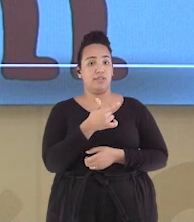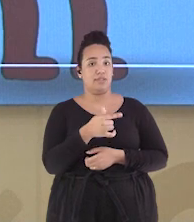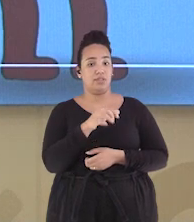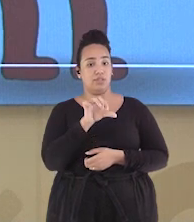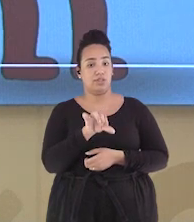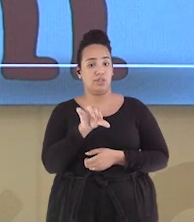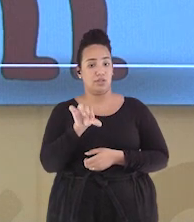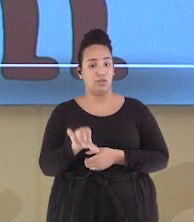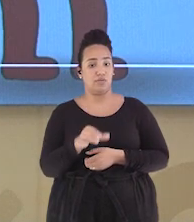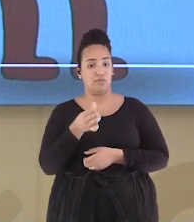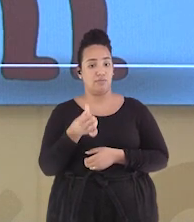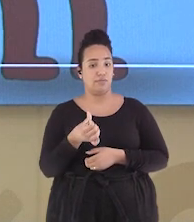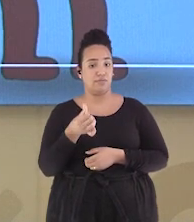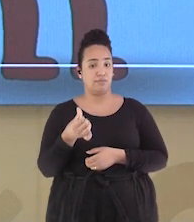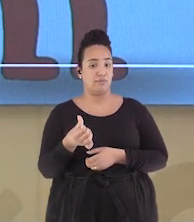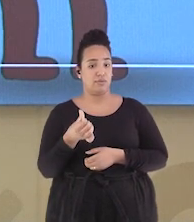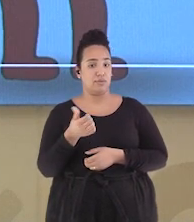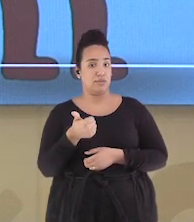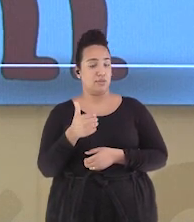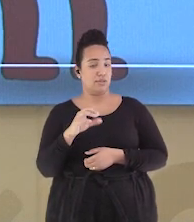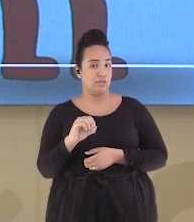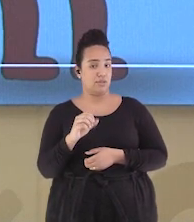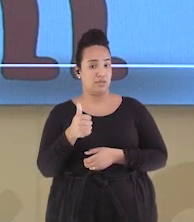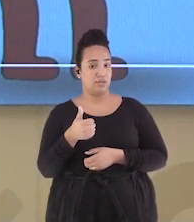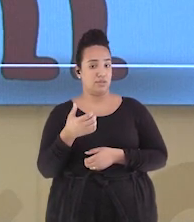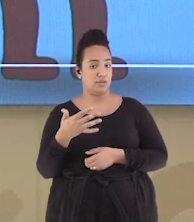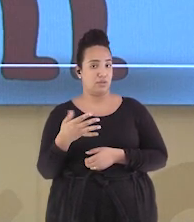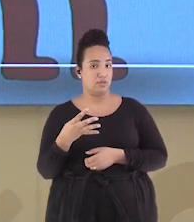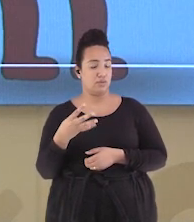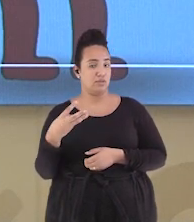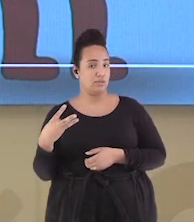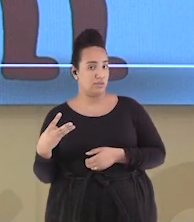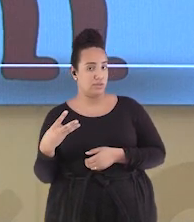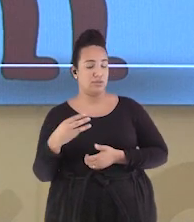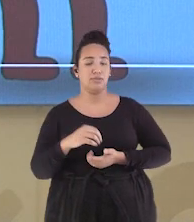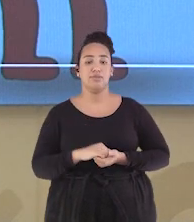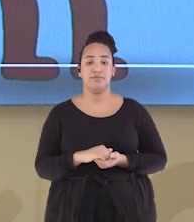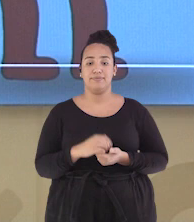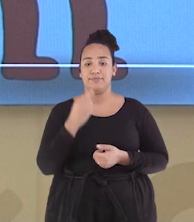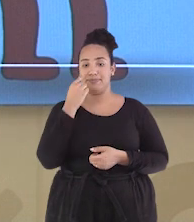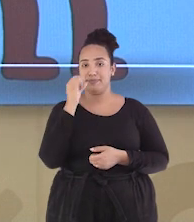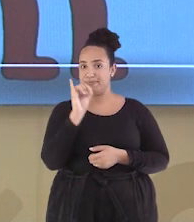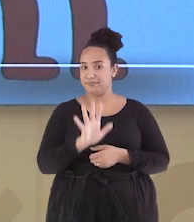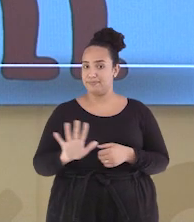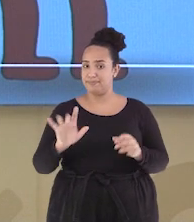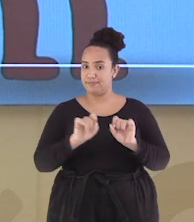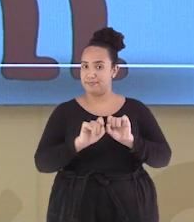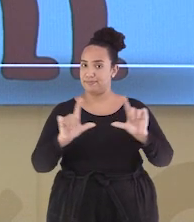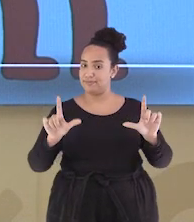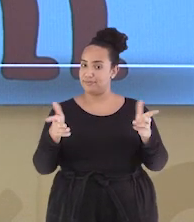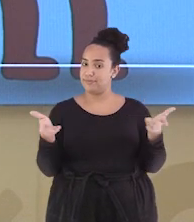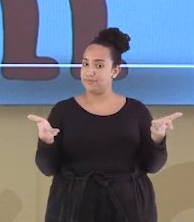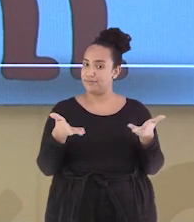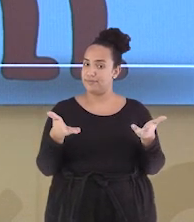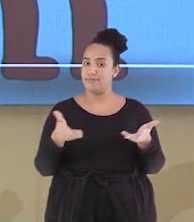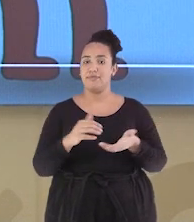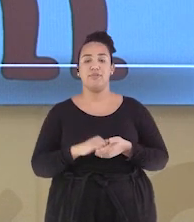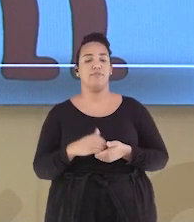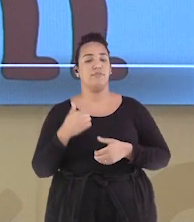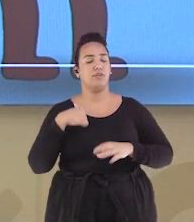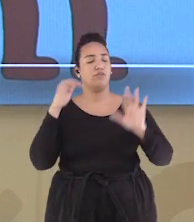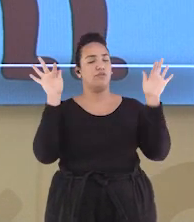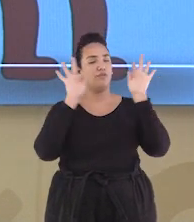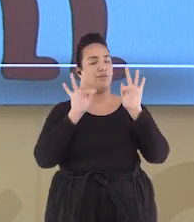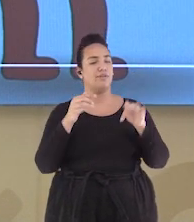27 9966 10 14 3, que está aparecendo aí na sua tela. Vou ficar